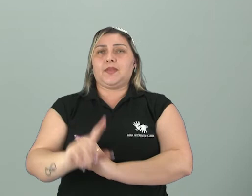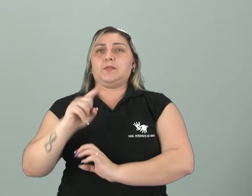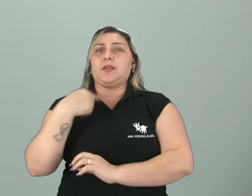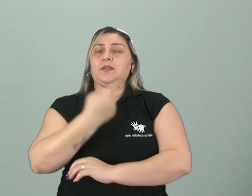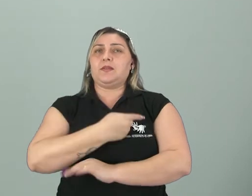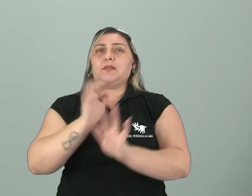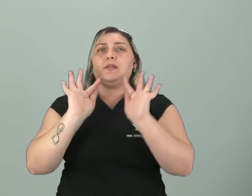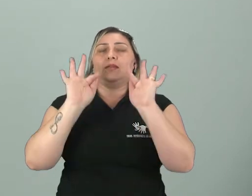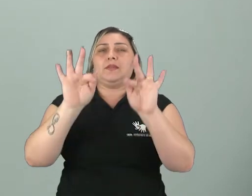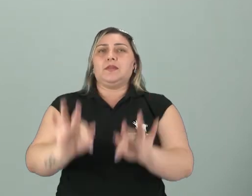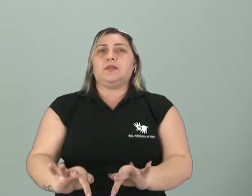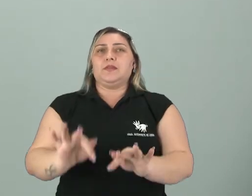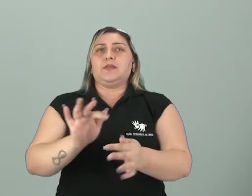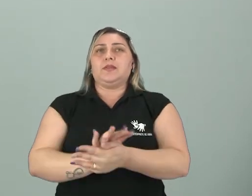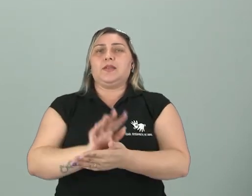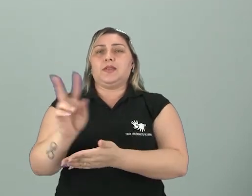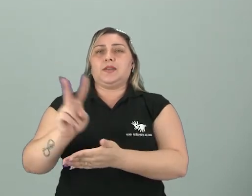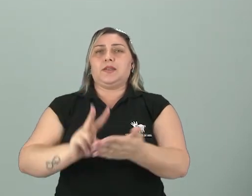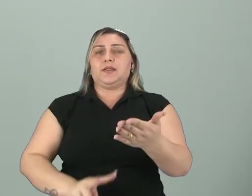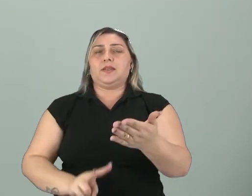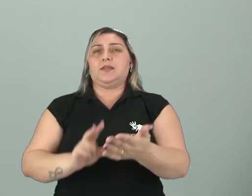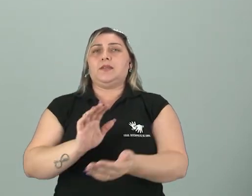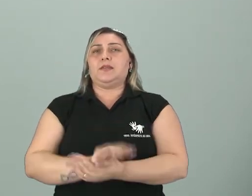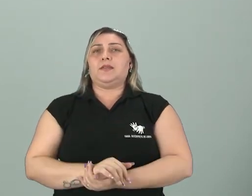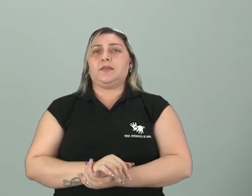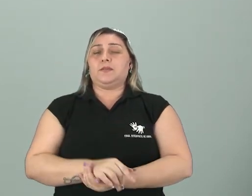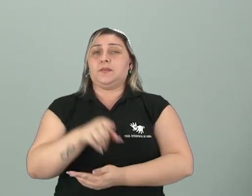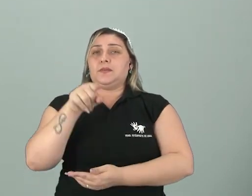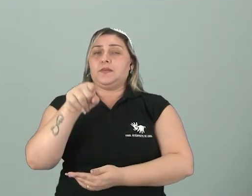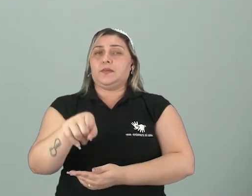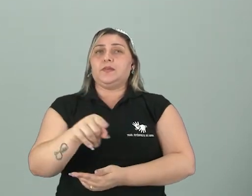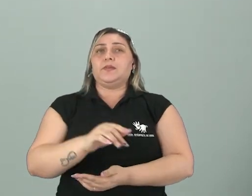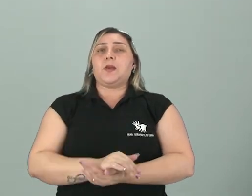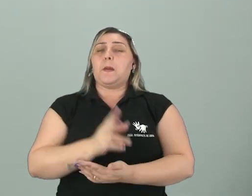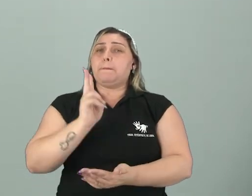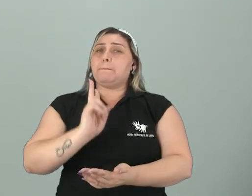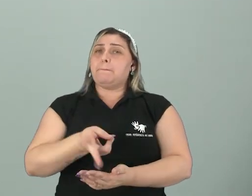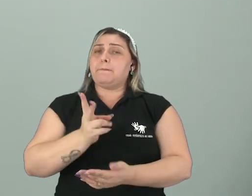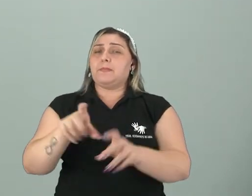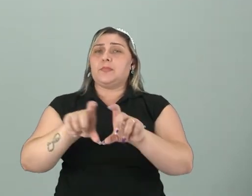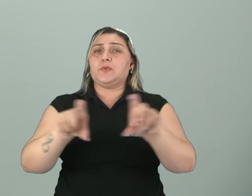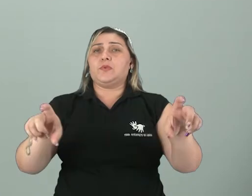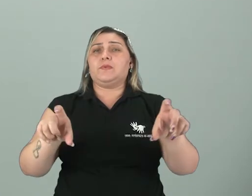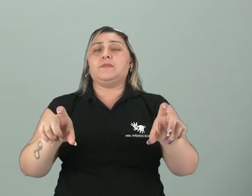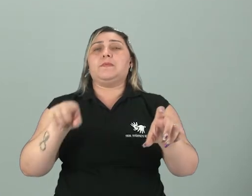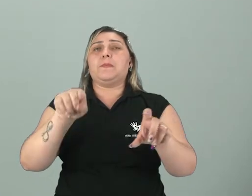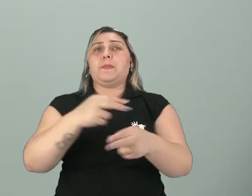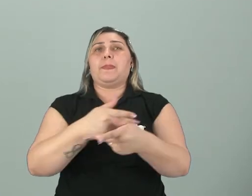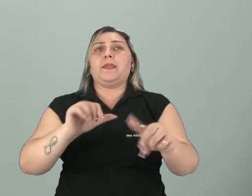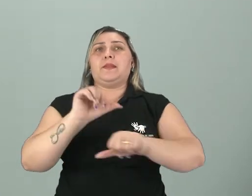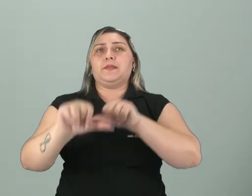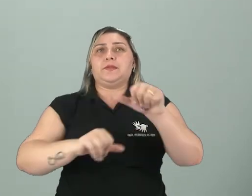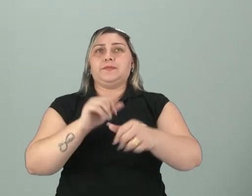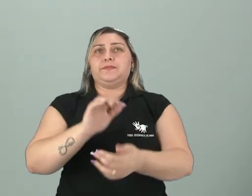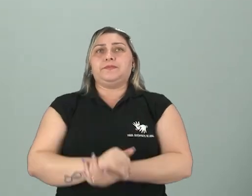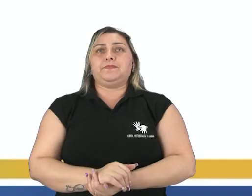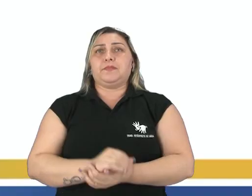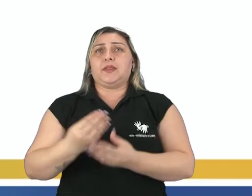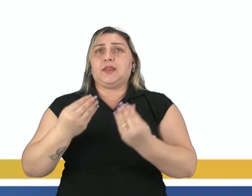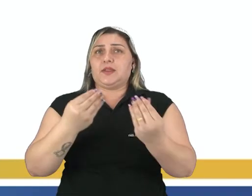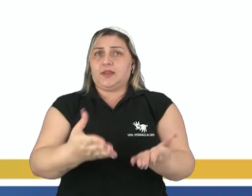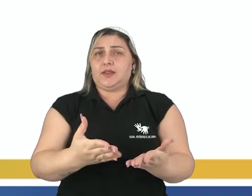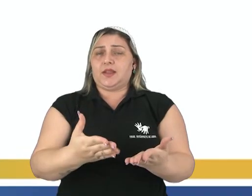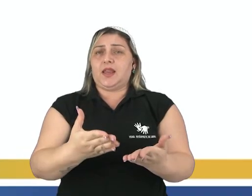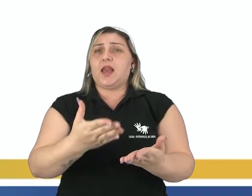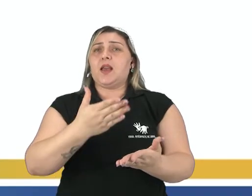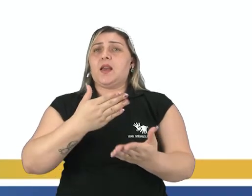gente finalizar, vou ler mais o trecho para vocês, é o mesmo trecho, só que com a pontuação diferente. Deixo